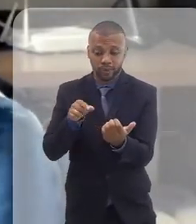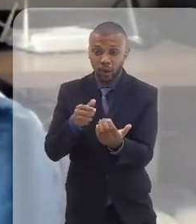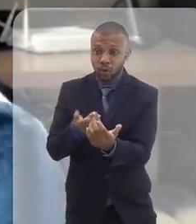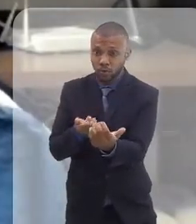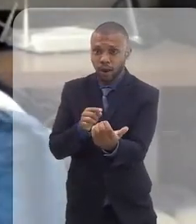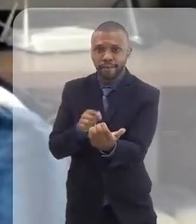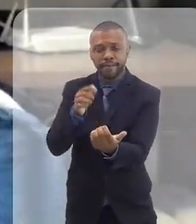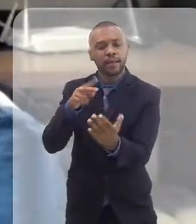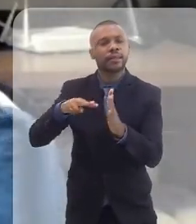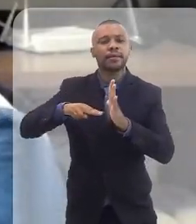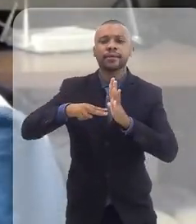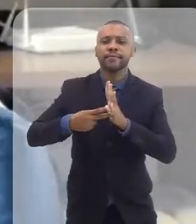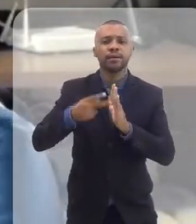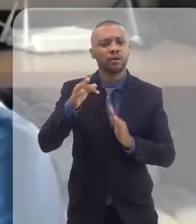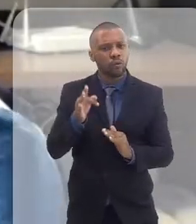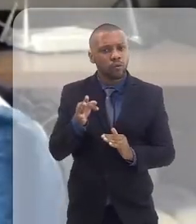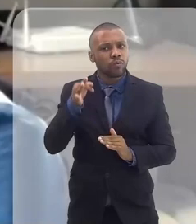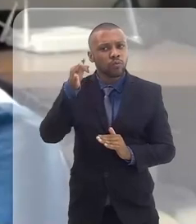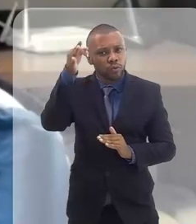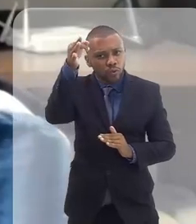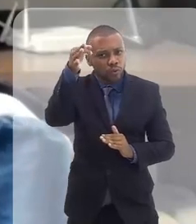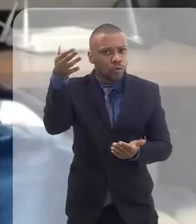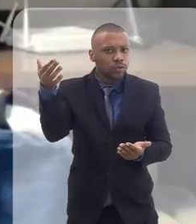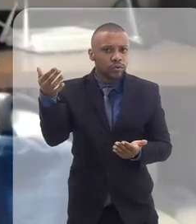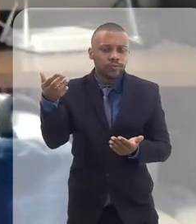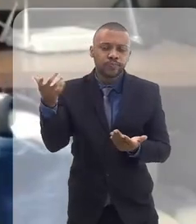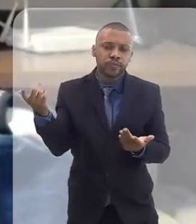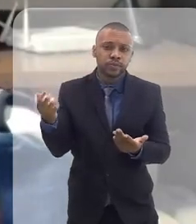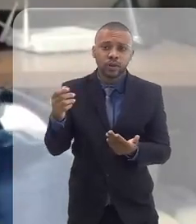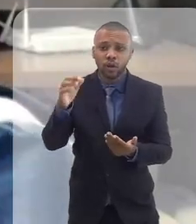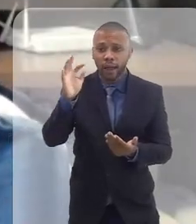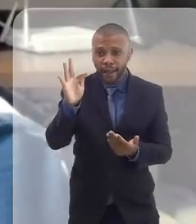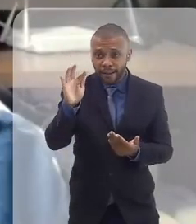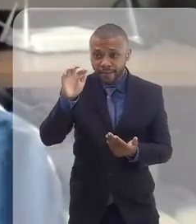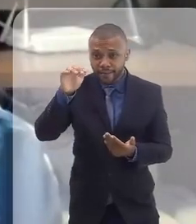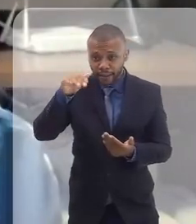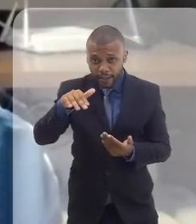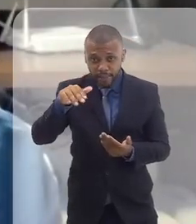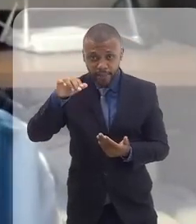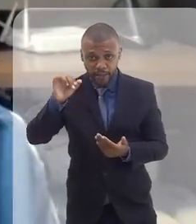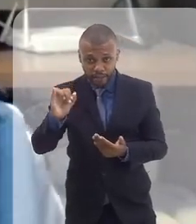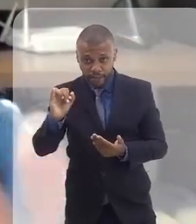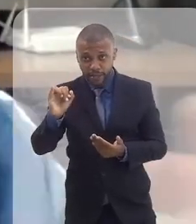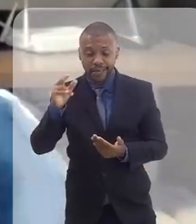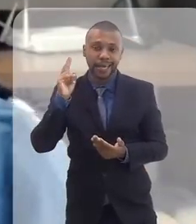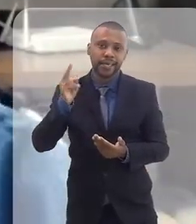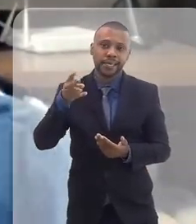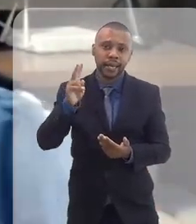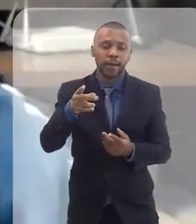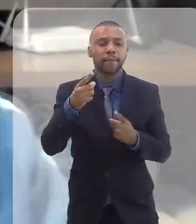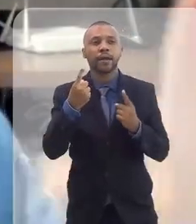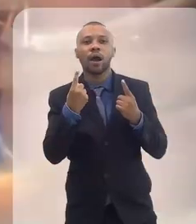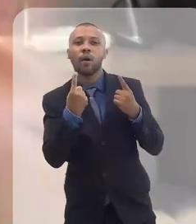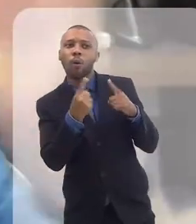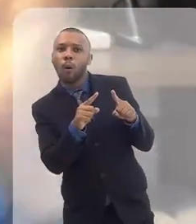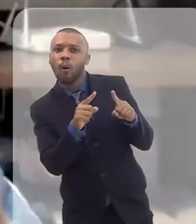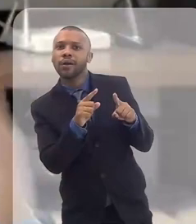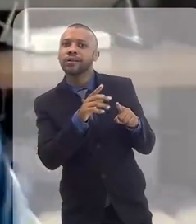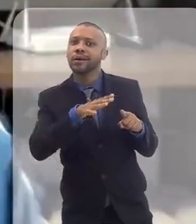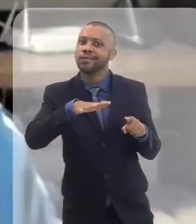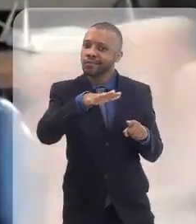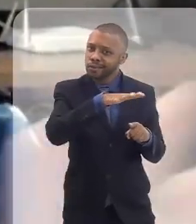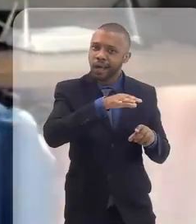O jovem é o futuro, gente. O próprio Fundo Monetário Internacional, que sempre era